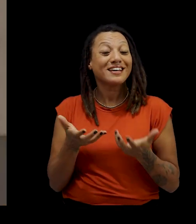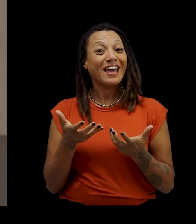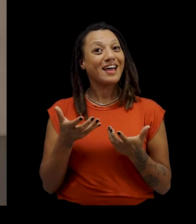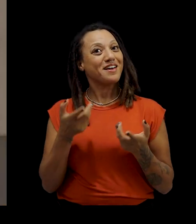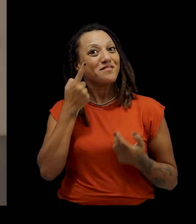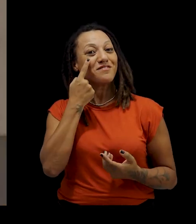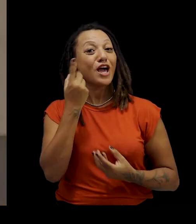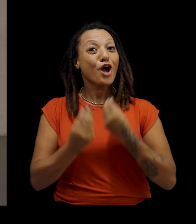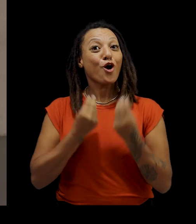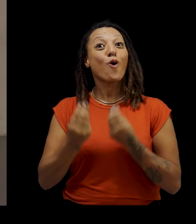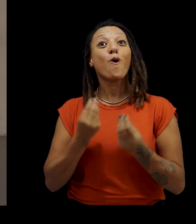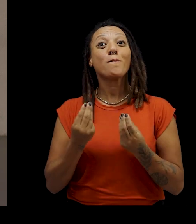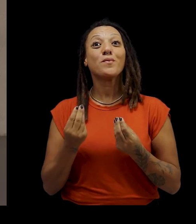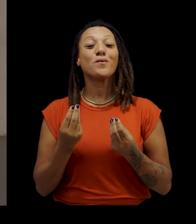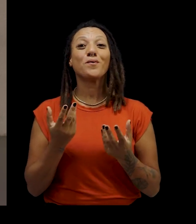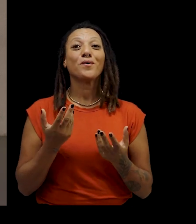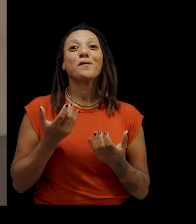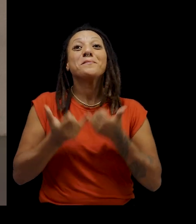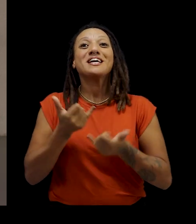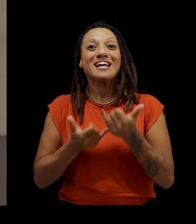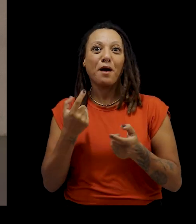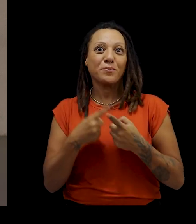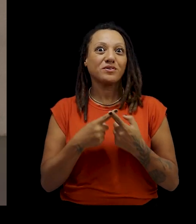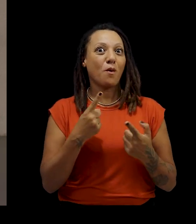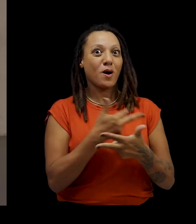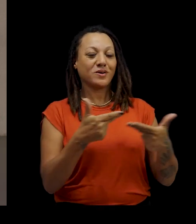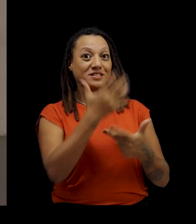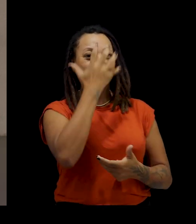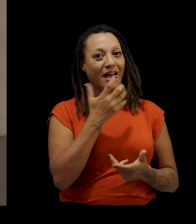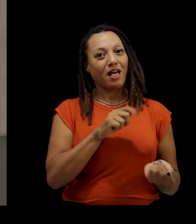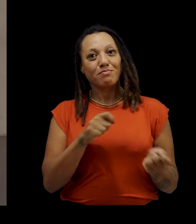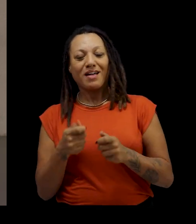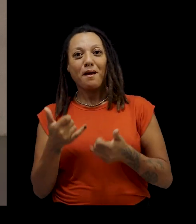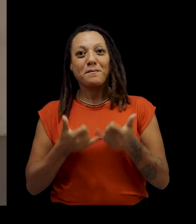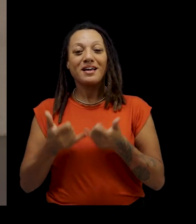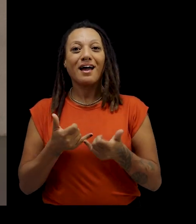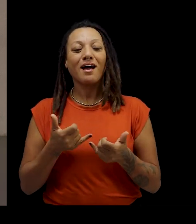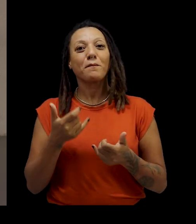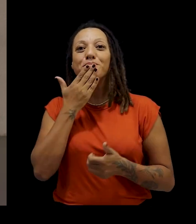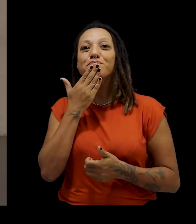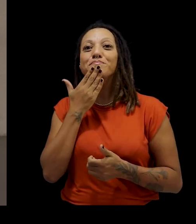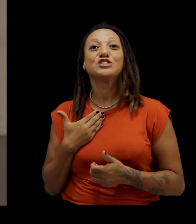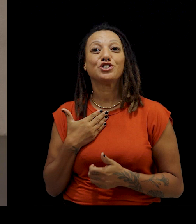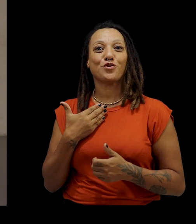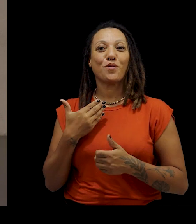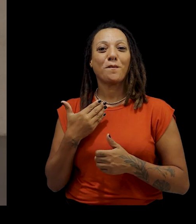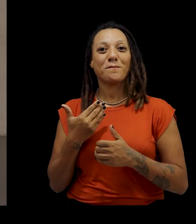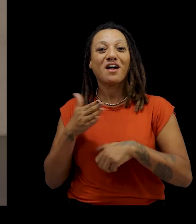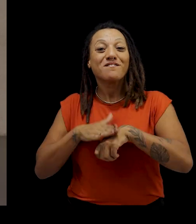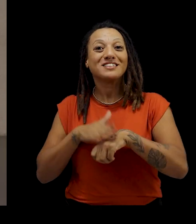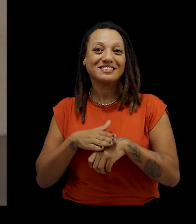querem ter o controle sobre aquilo que é tão descontrolável, né? E eles querem poder brincar com isso. Então, eles encomendam uma coisa dessas para